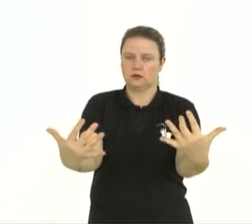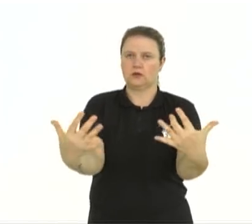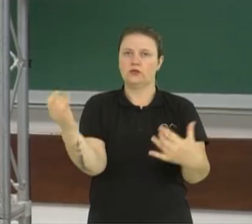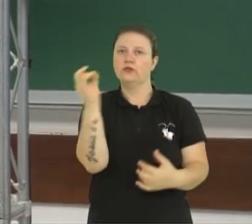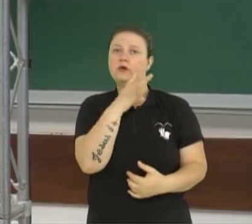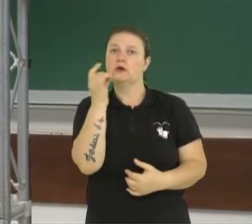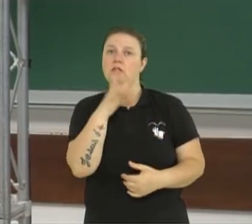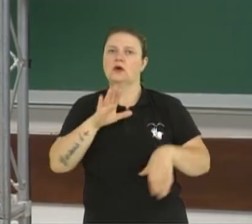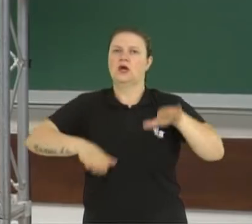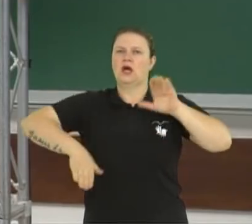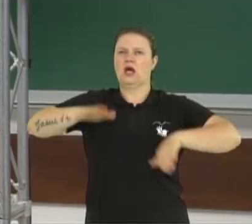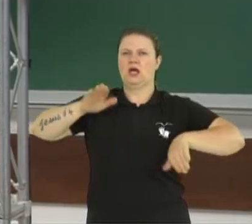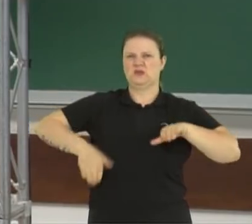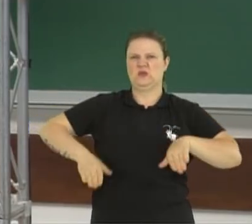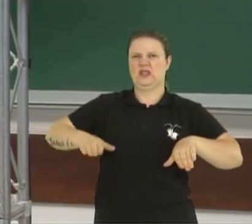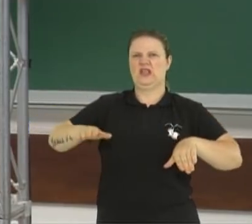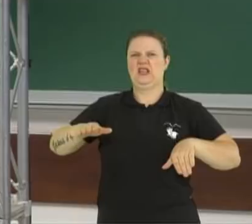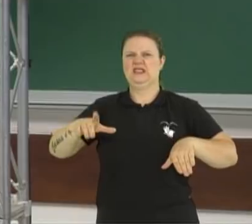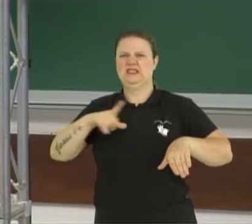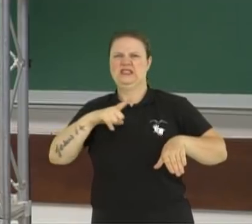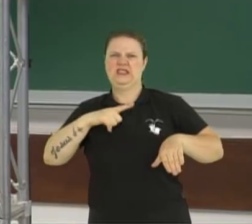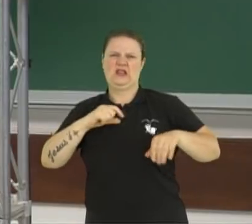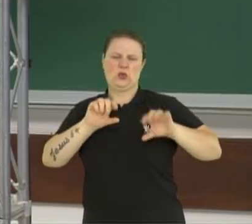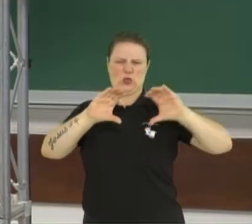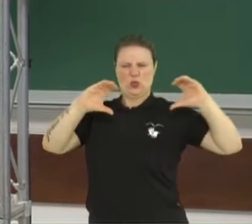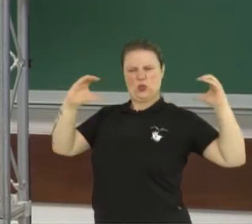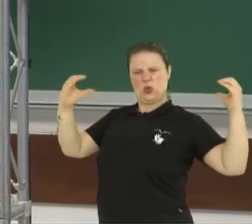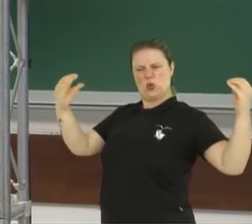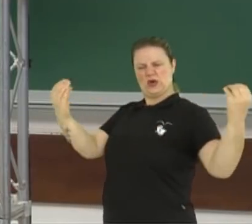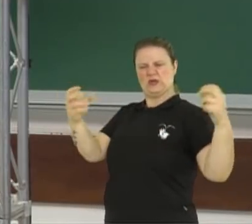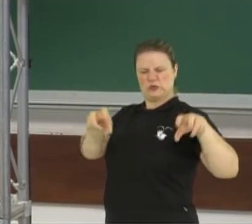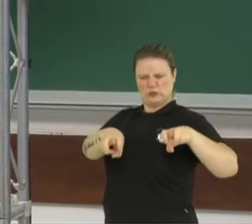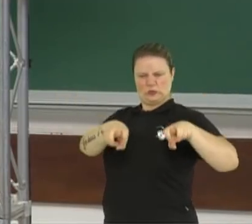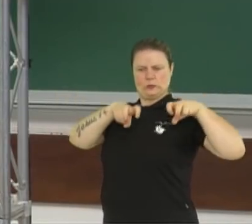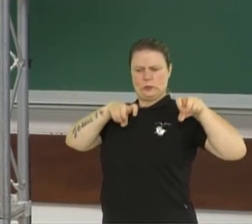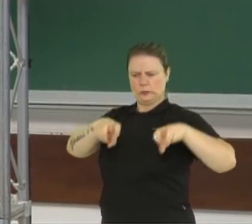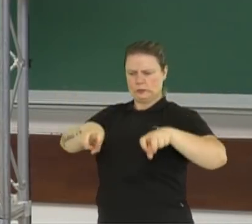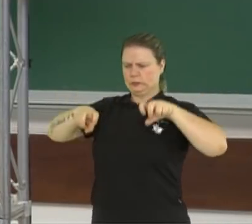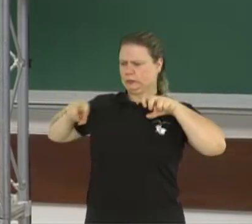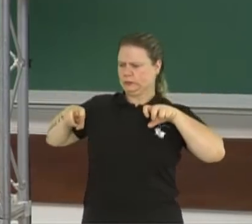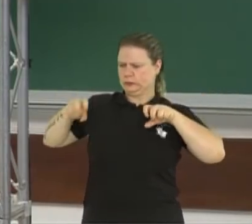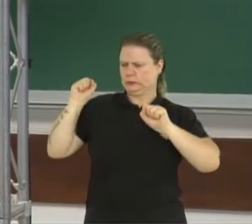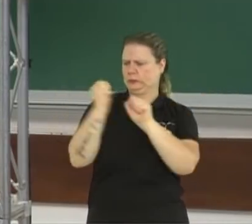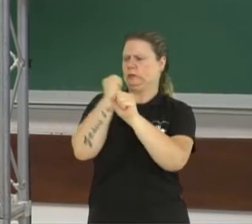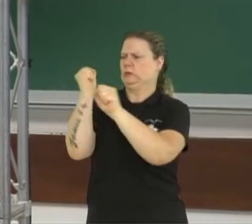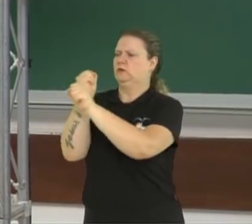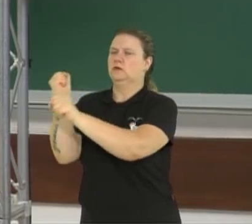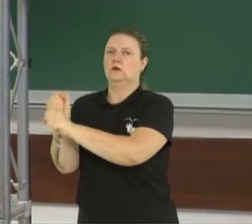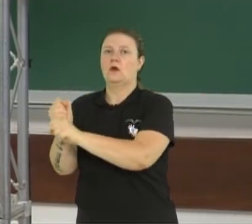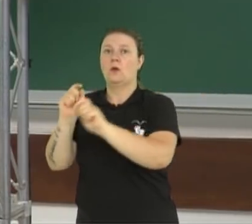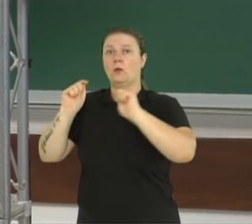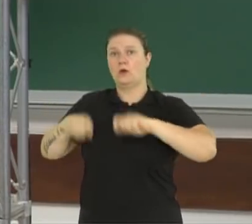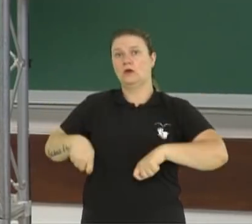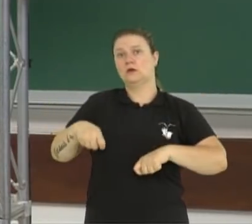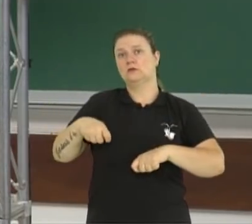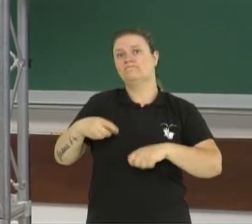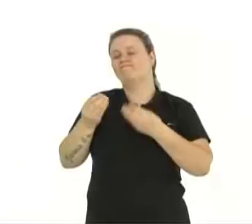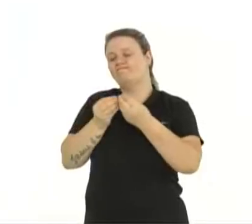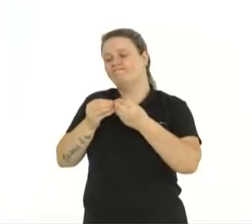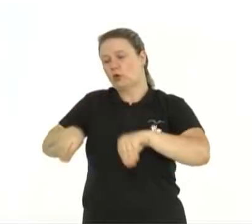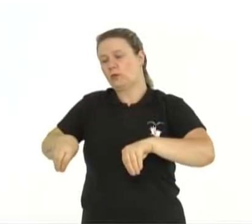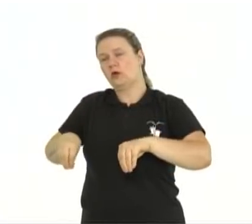fazem eventos, colocam umas estruturas gigantescas e acabam impactando na vida desses animais que moravam ali.